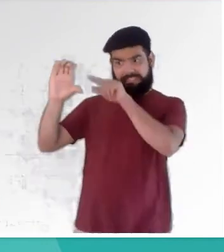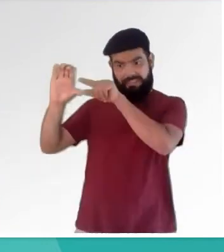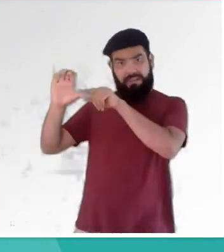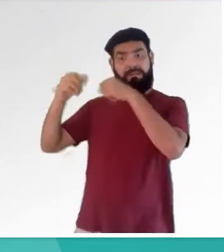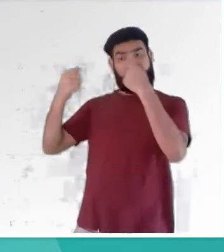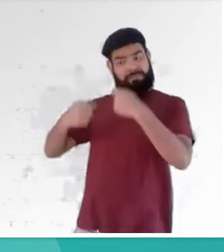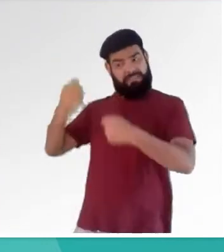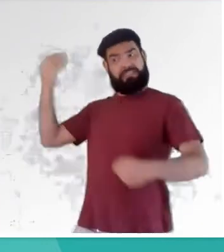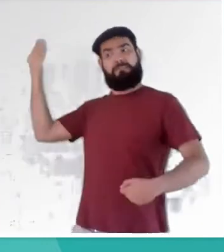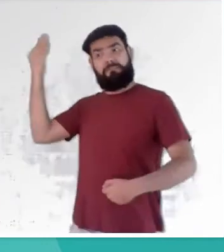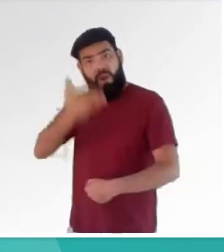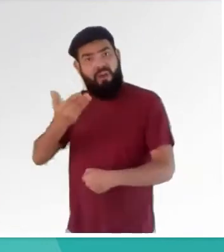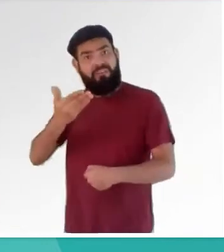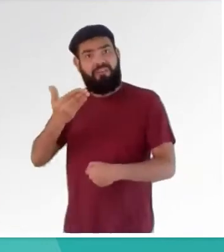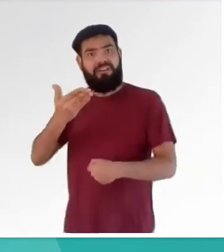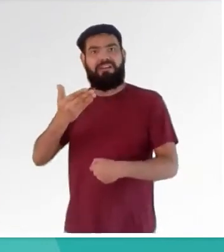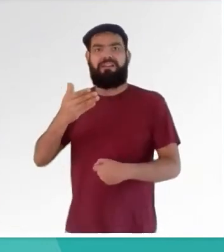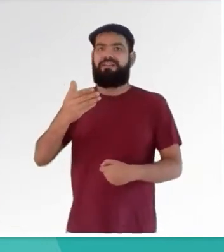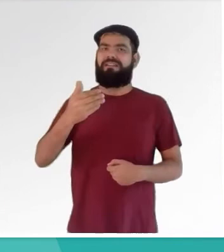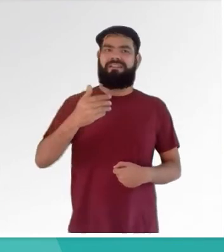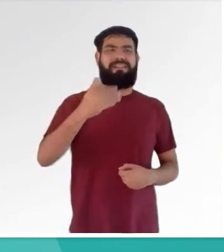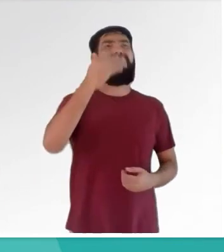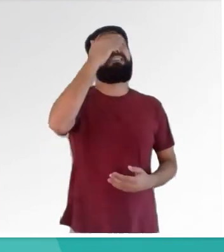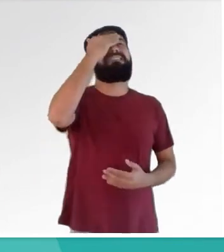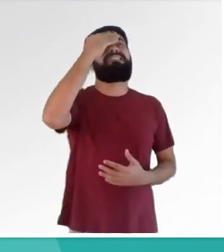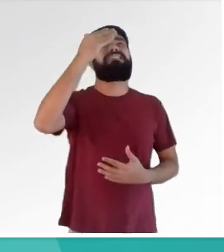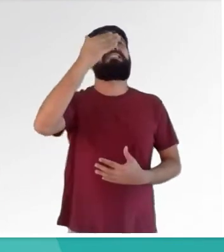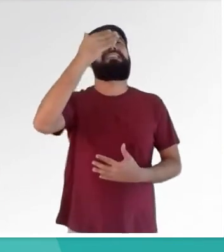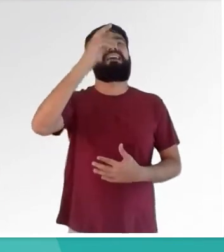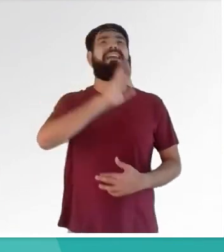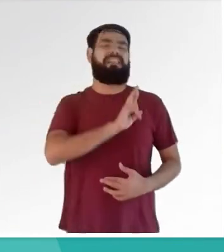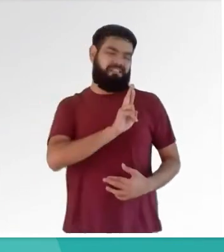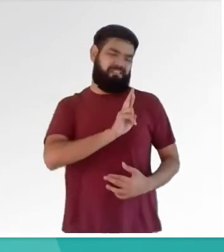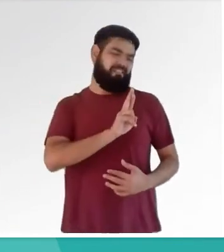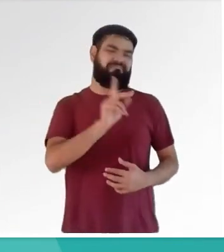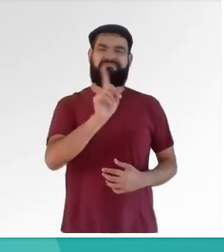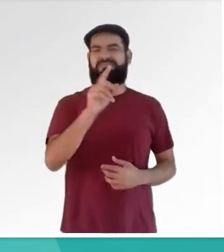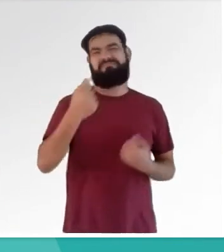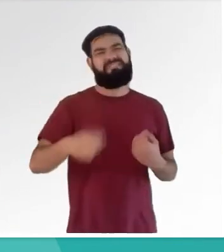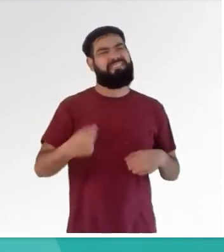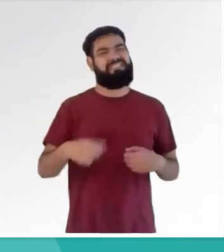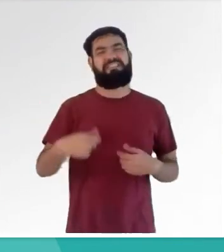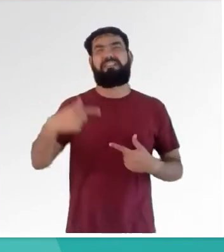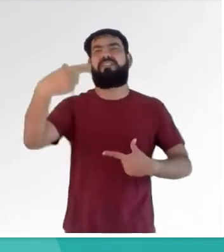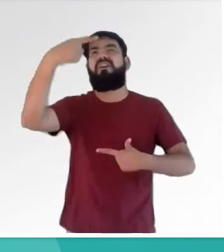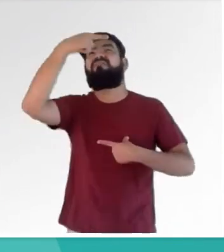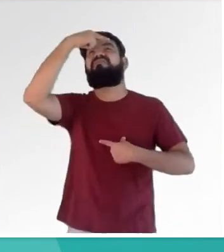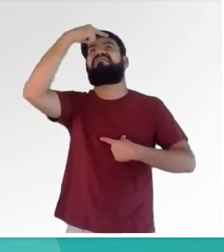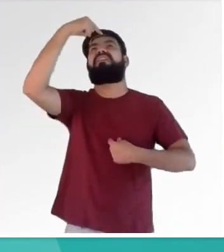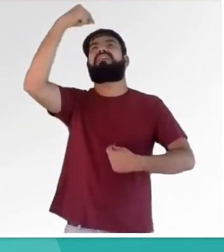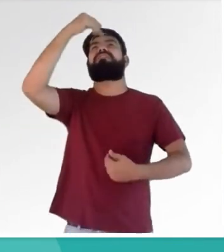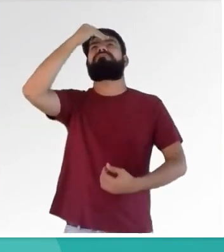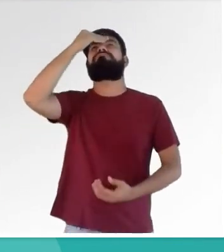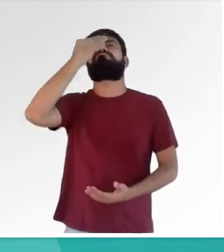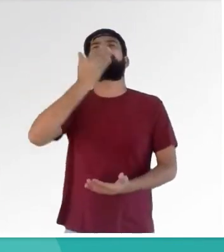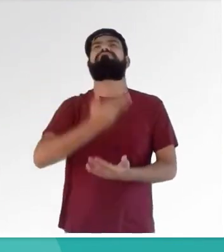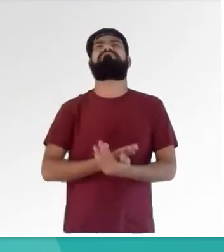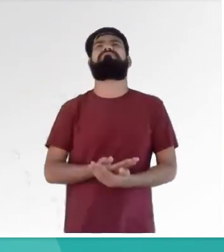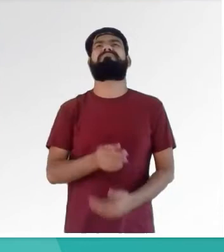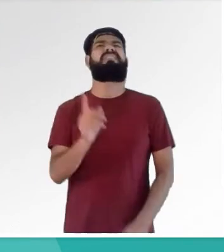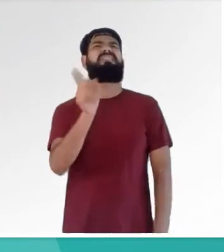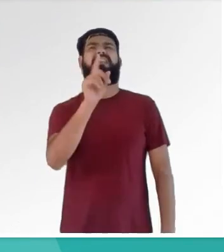a fé é que dá as credenciais. A fé é que faz com que você diga, não, eu